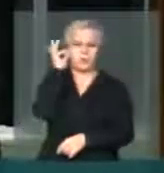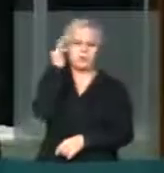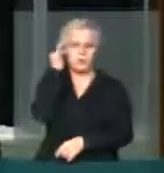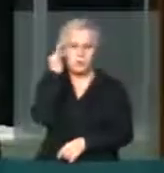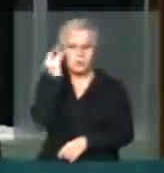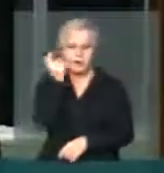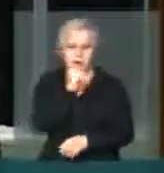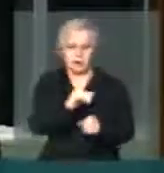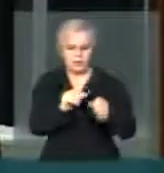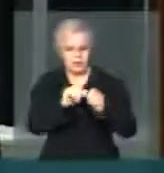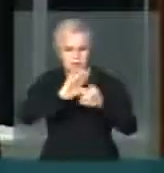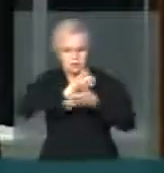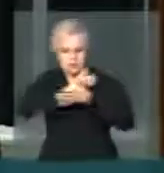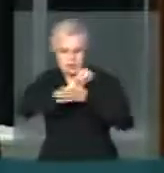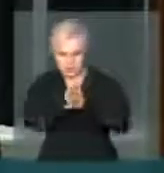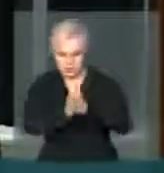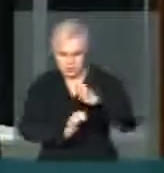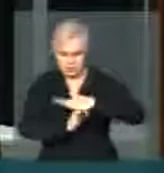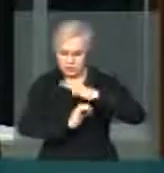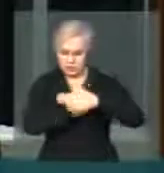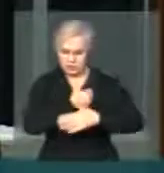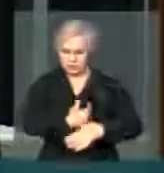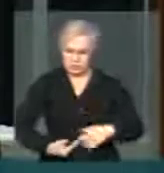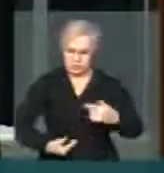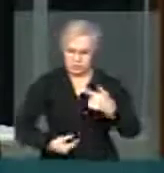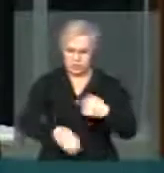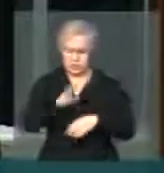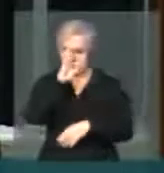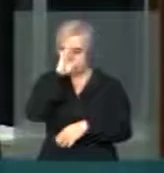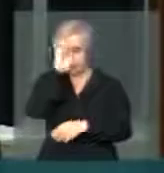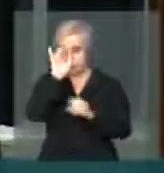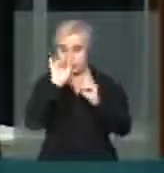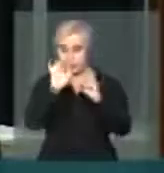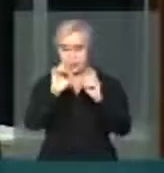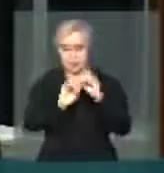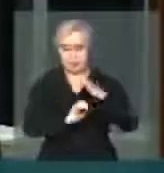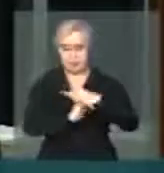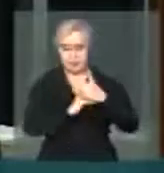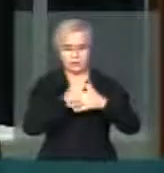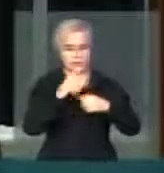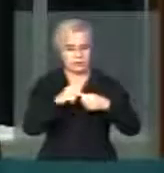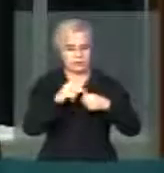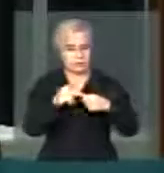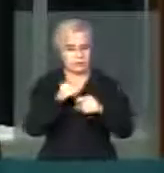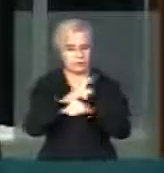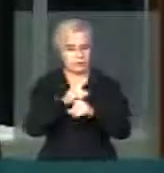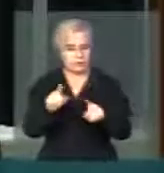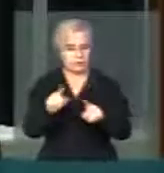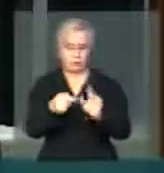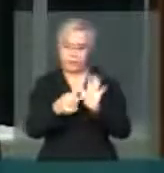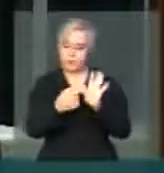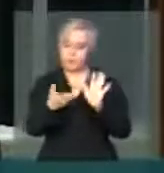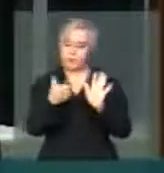fazer a desestruturação das nossas empresas estatais, e especialmente, o tiro aqui está certo, É quebrar os interesses